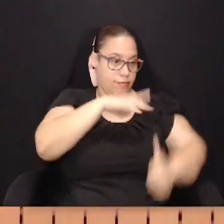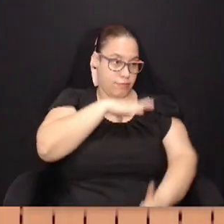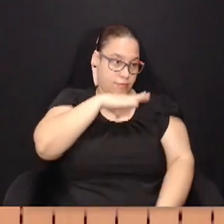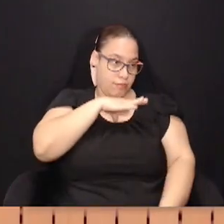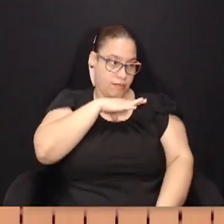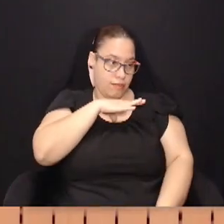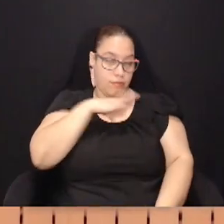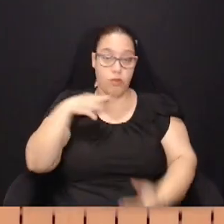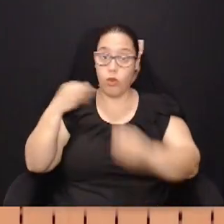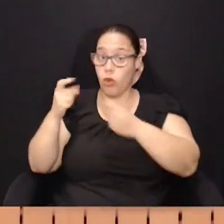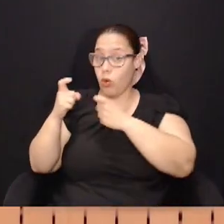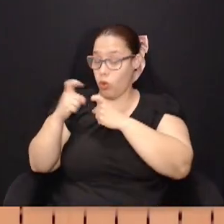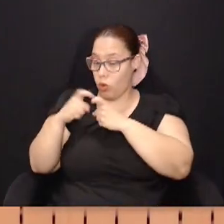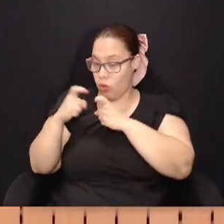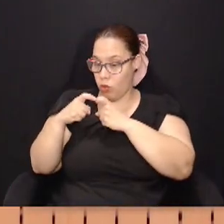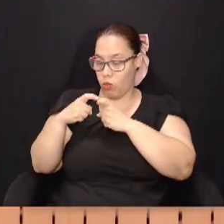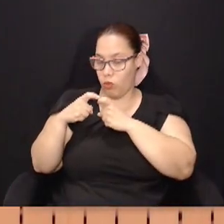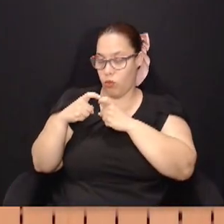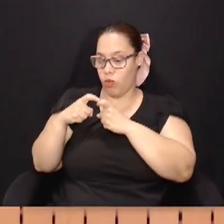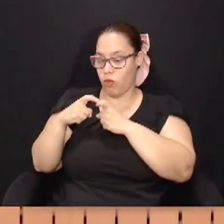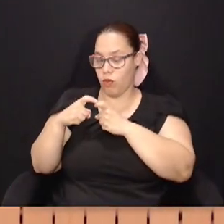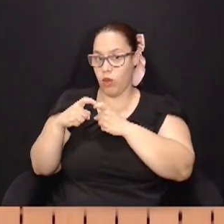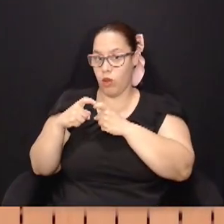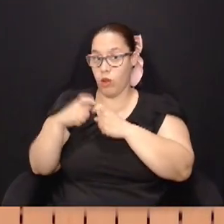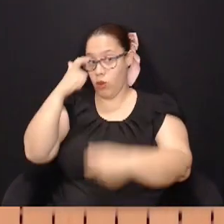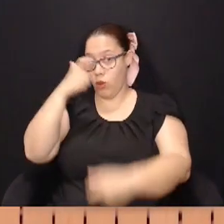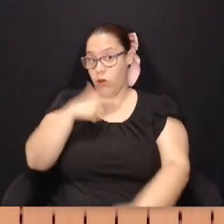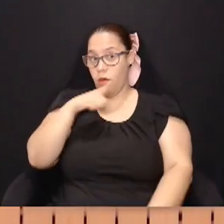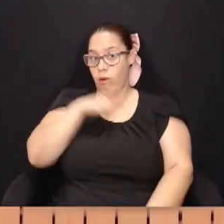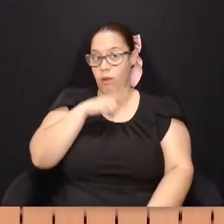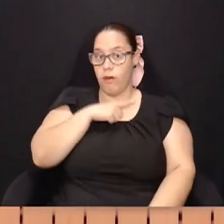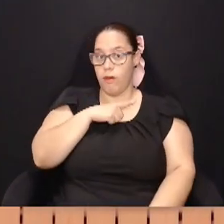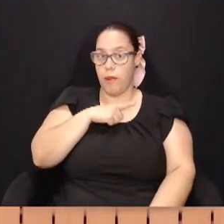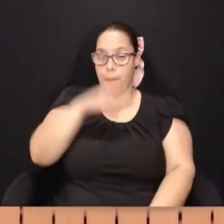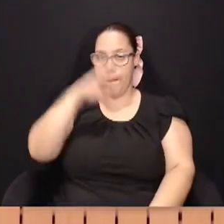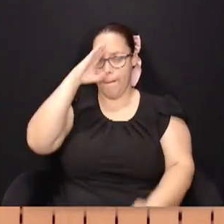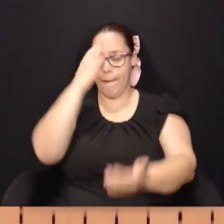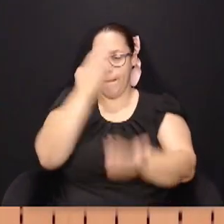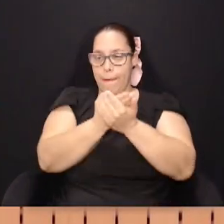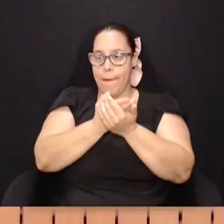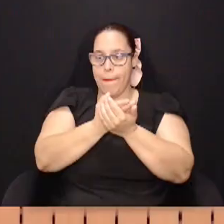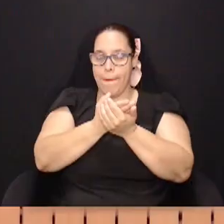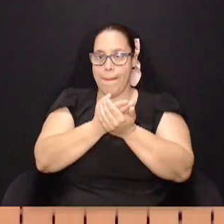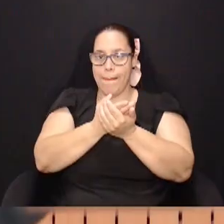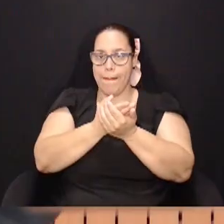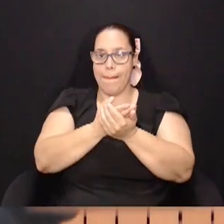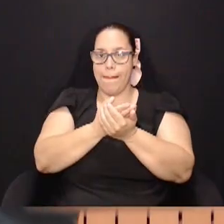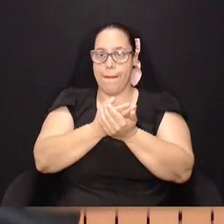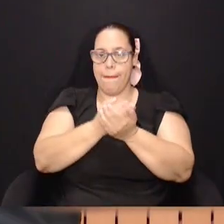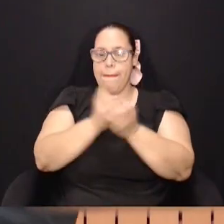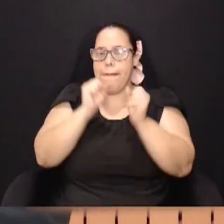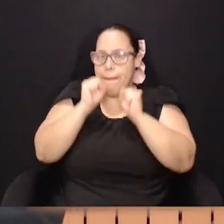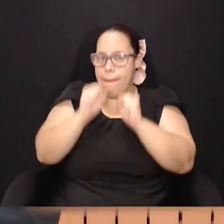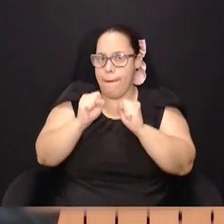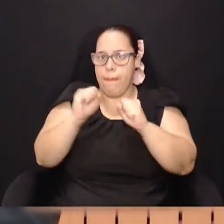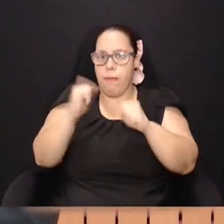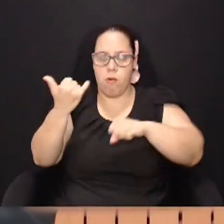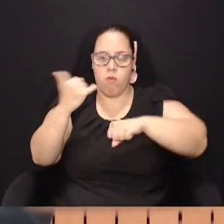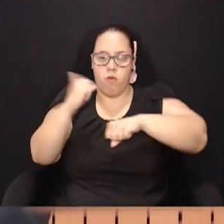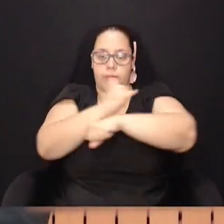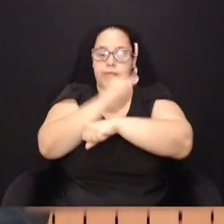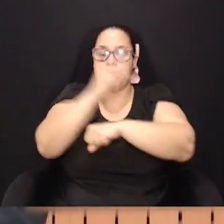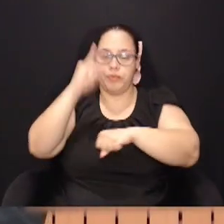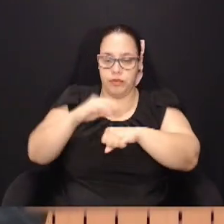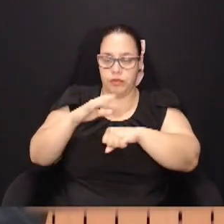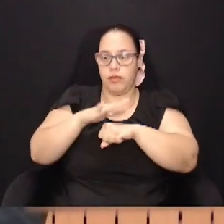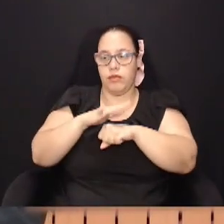médico, eu tenho a plena convicção e posso afirmar que a obesidade é uma doença que deve